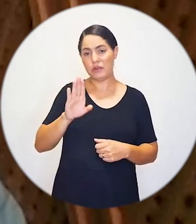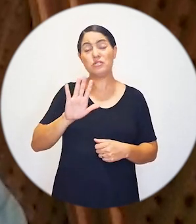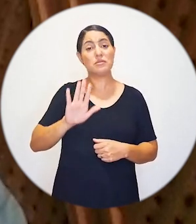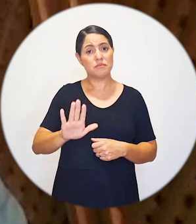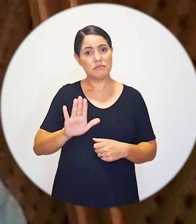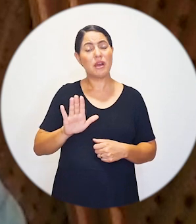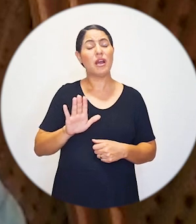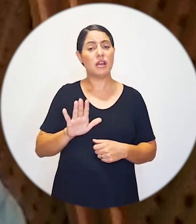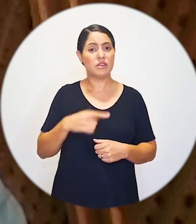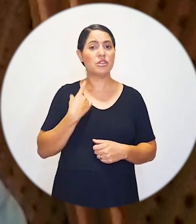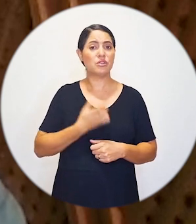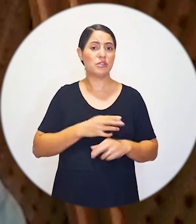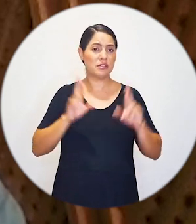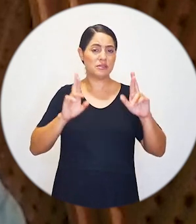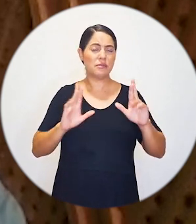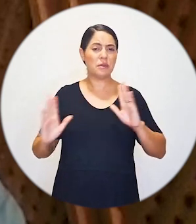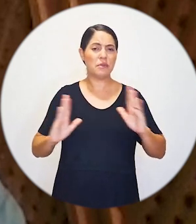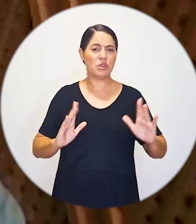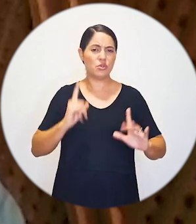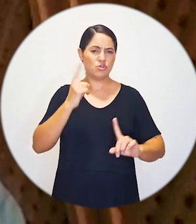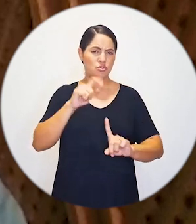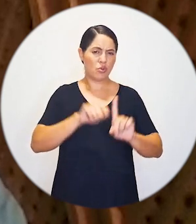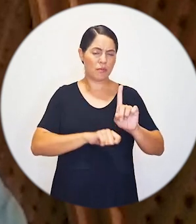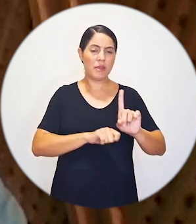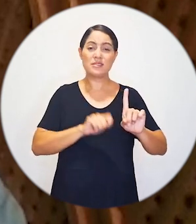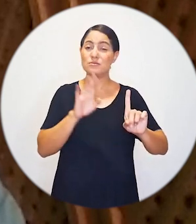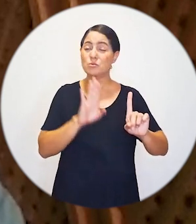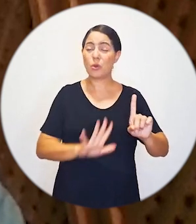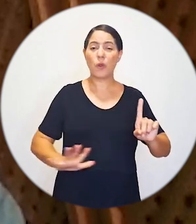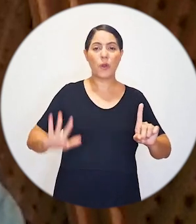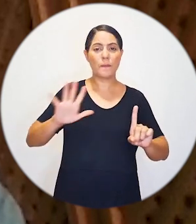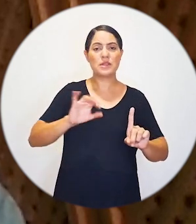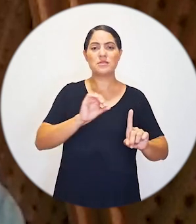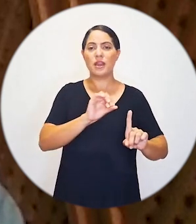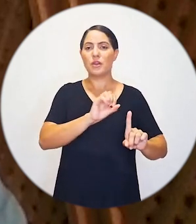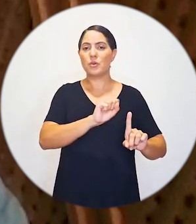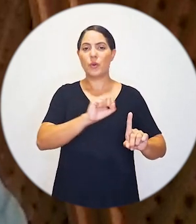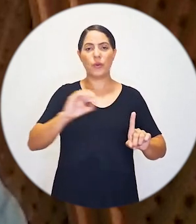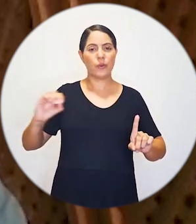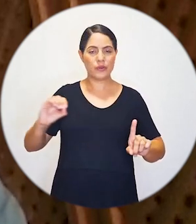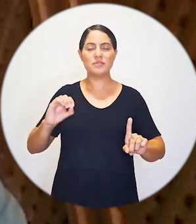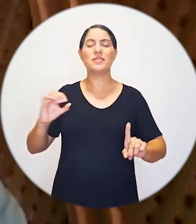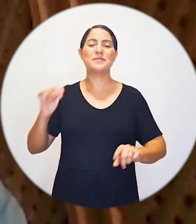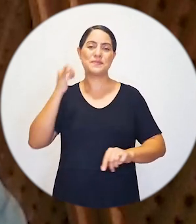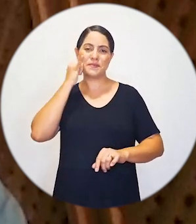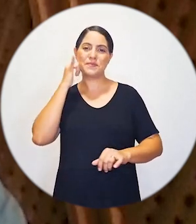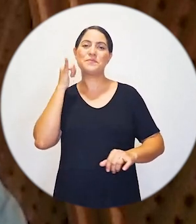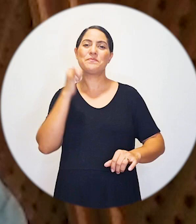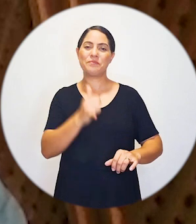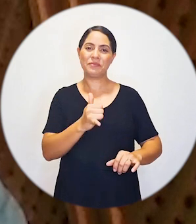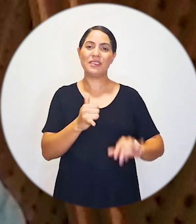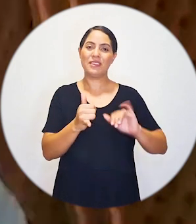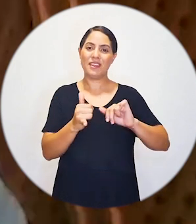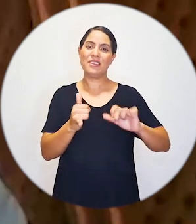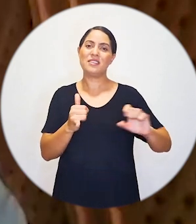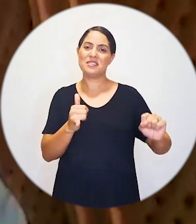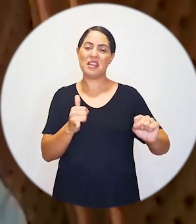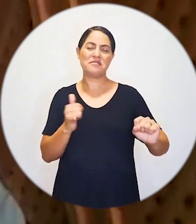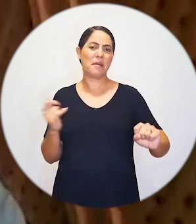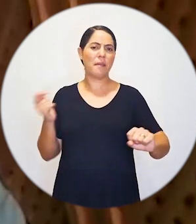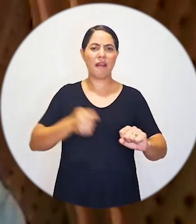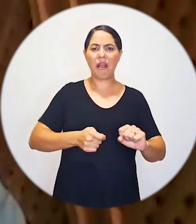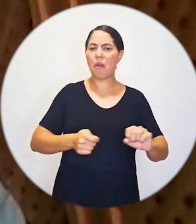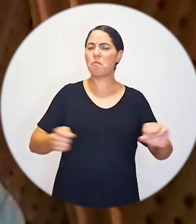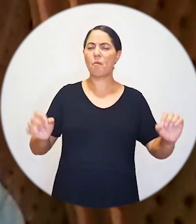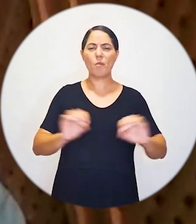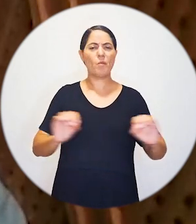61, mas até no prazo de um mês, todo o Brasil poderá ligar para o 0800 da advocacia, do INSS, sem